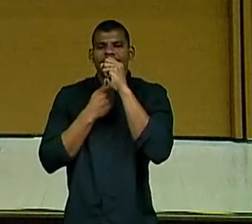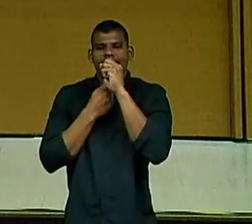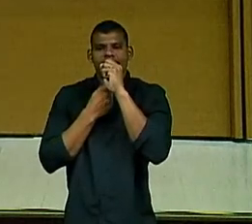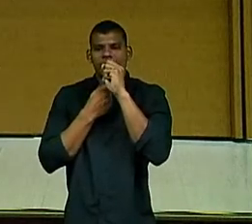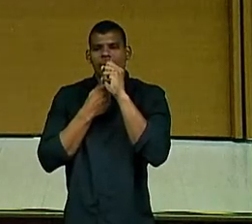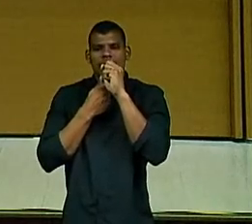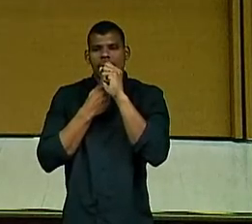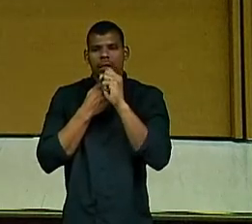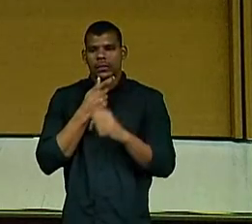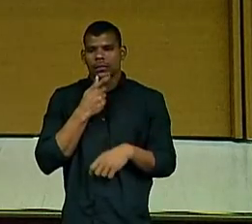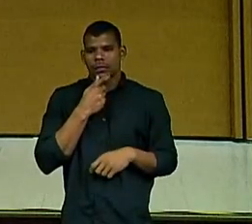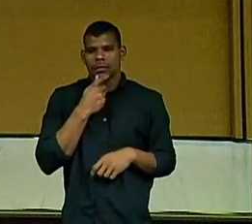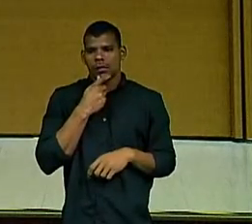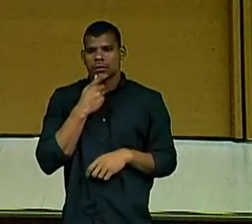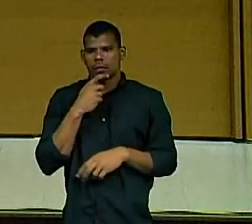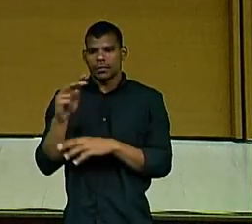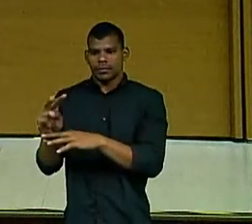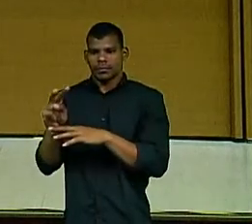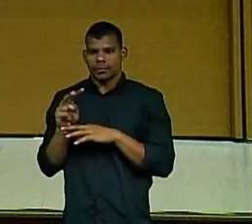pagar Portugal